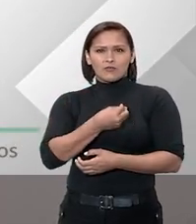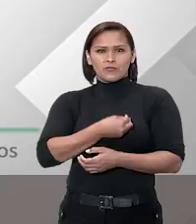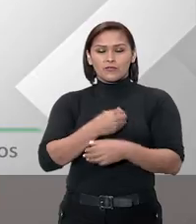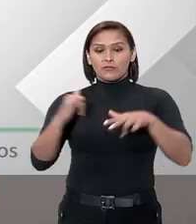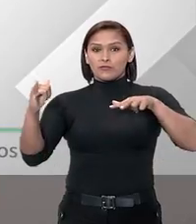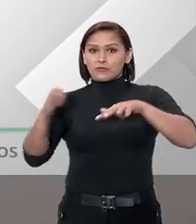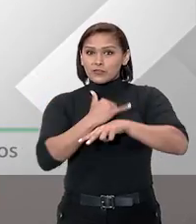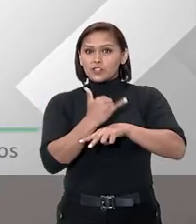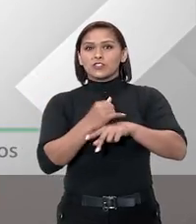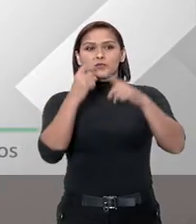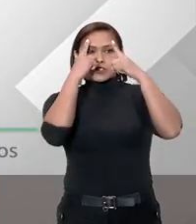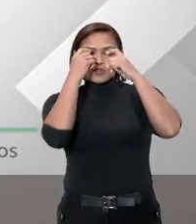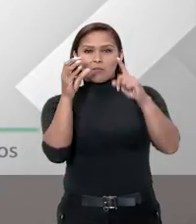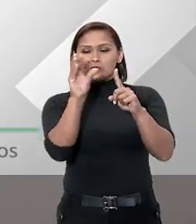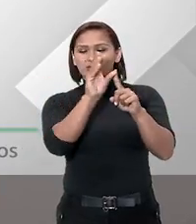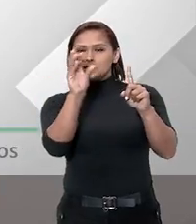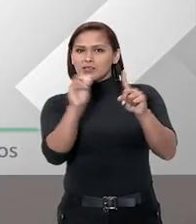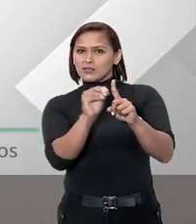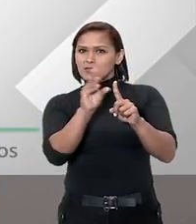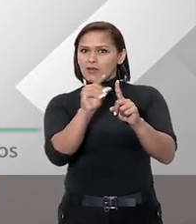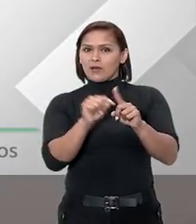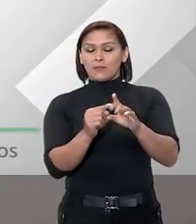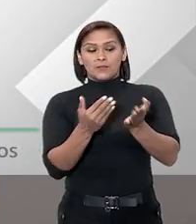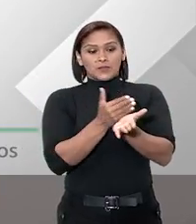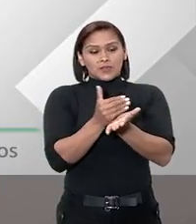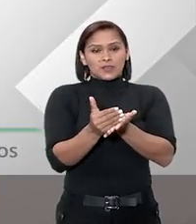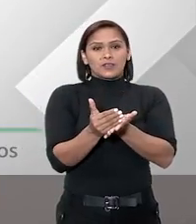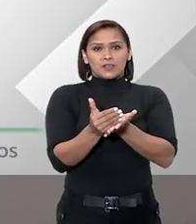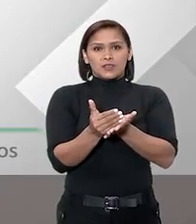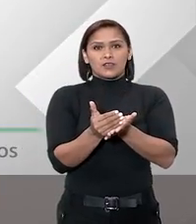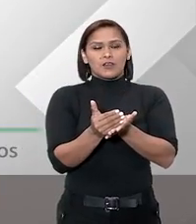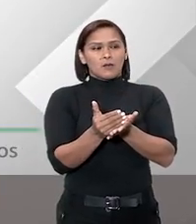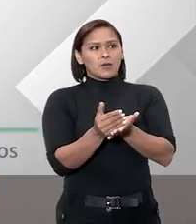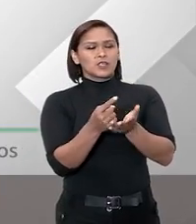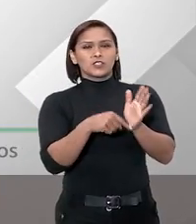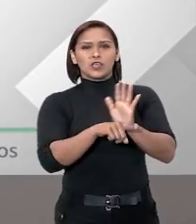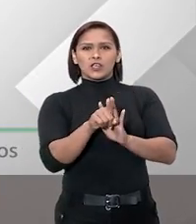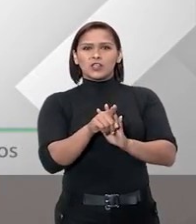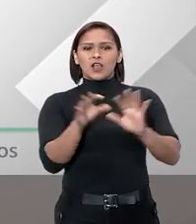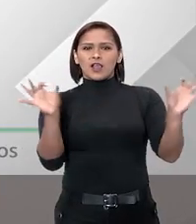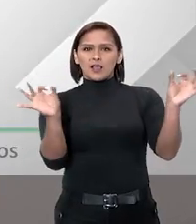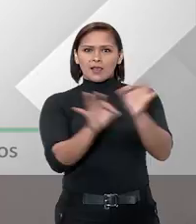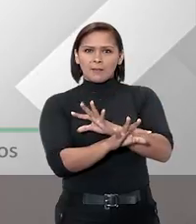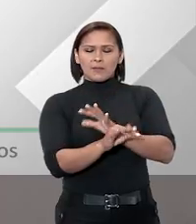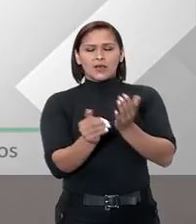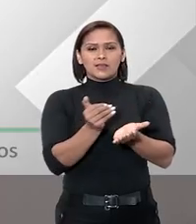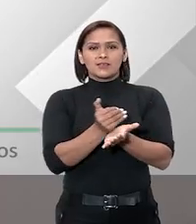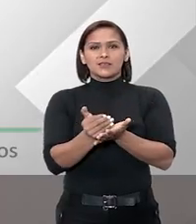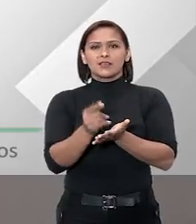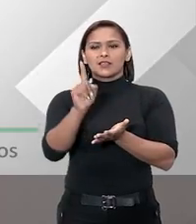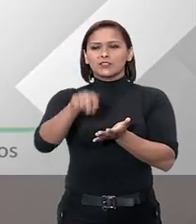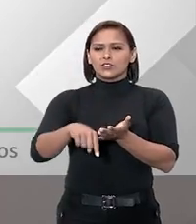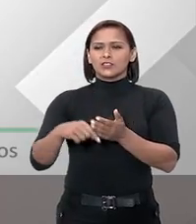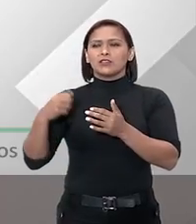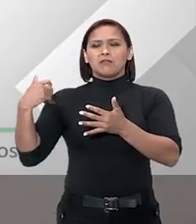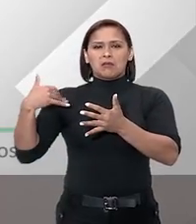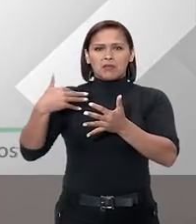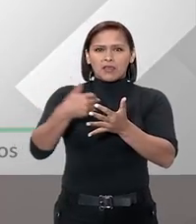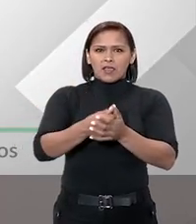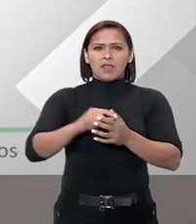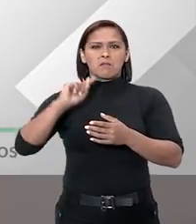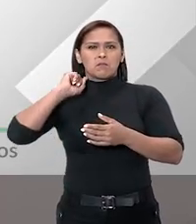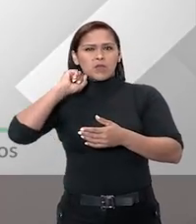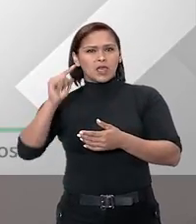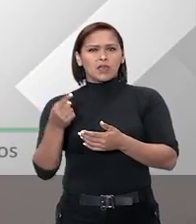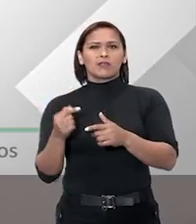sendo vítima de um abuso sexual. Então, a partir dali, nós demos cabo a essa iniciativa pioneira aqui em Minas